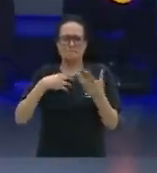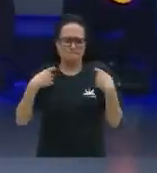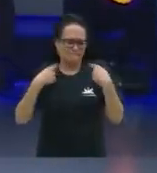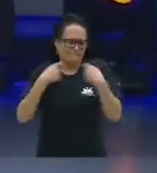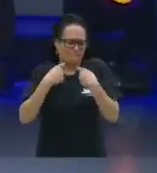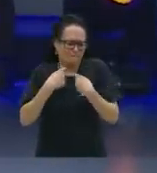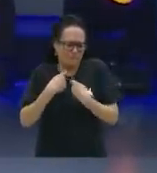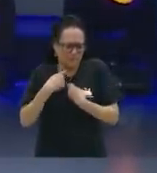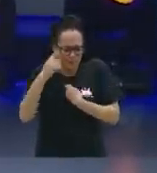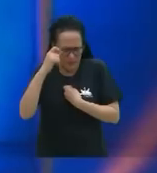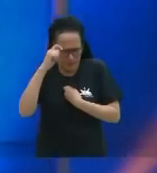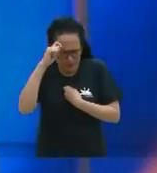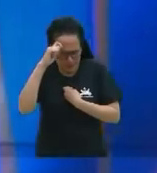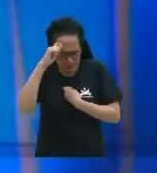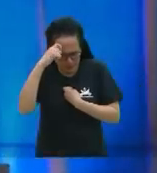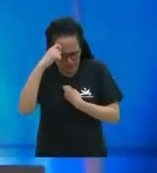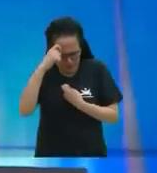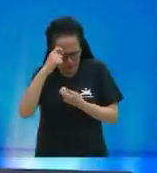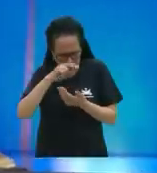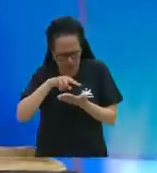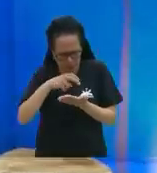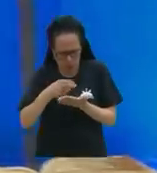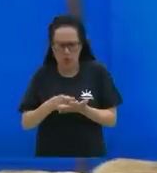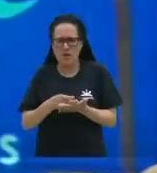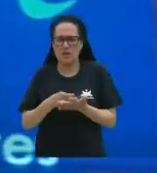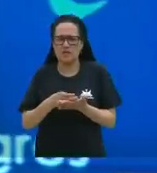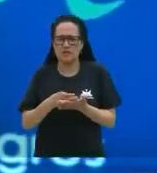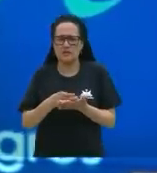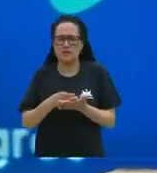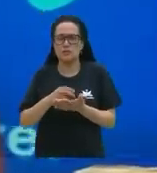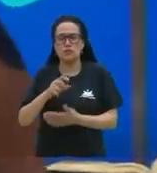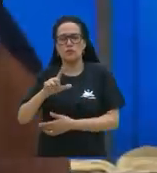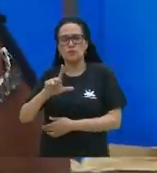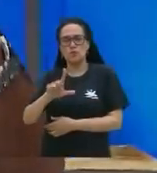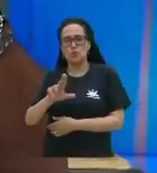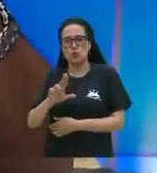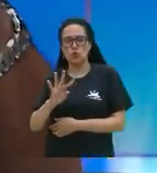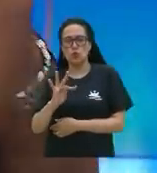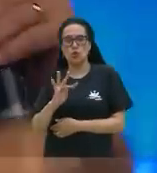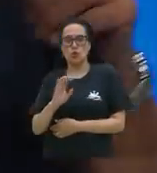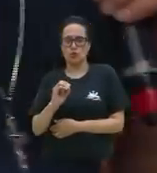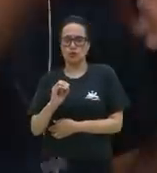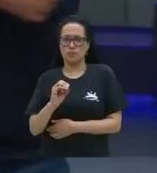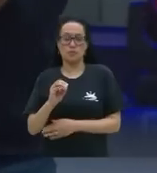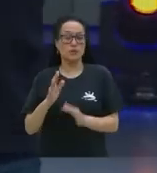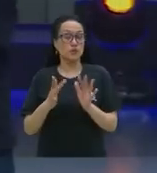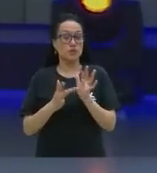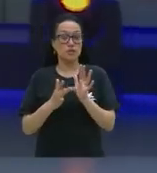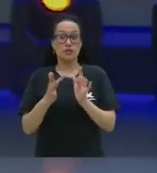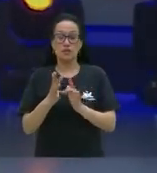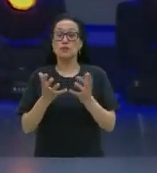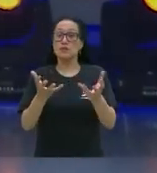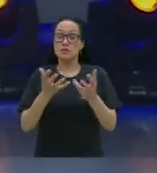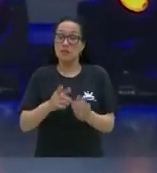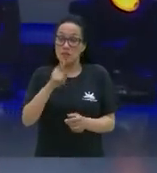Pede a Jesus, tira essa veste de luto, porque Jesus quer que você ame quem ficou.